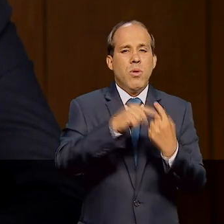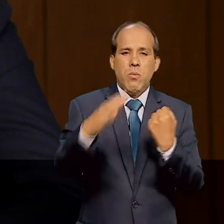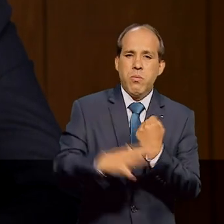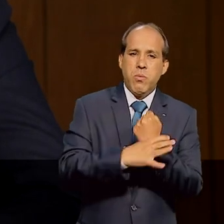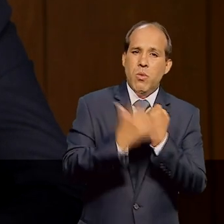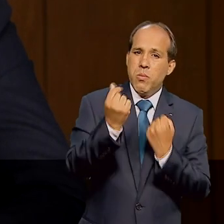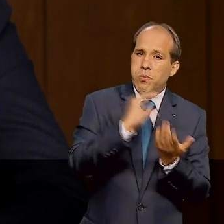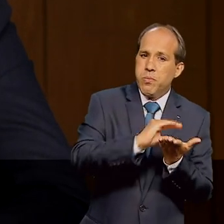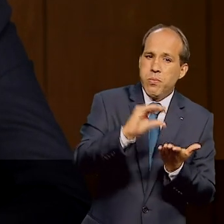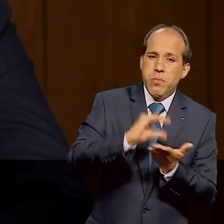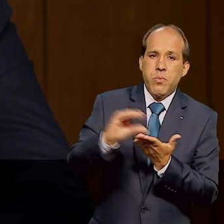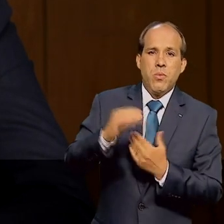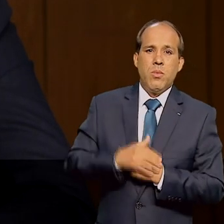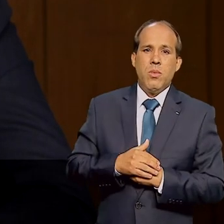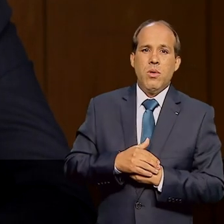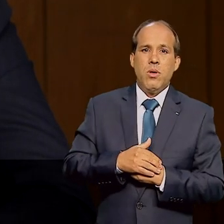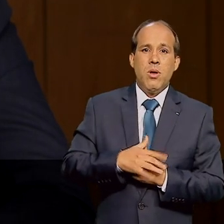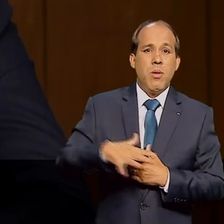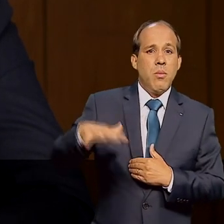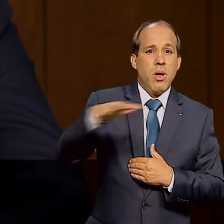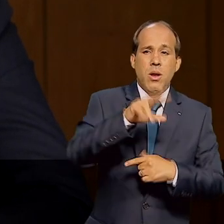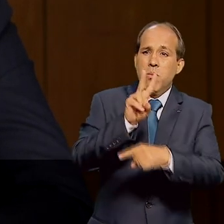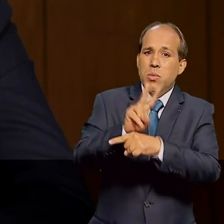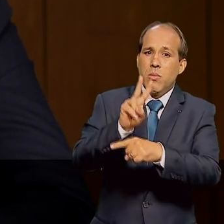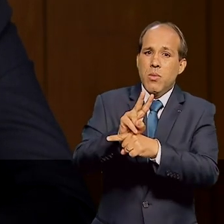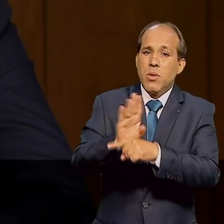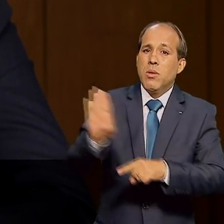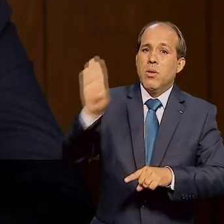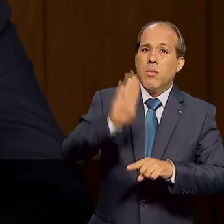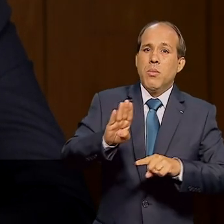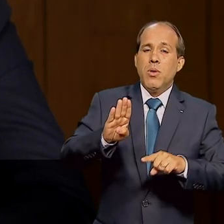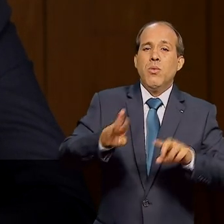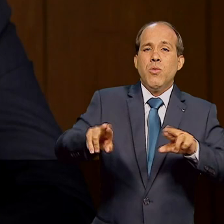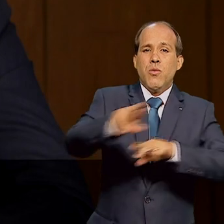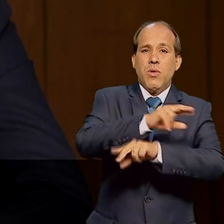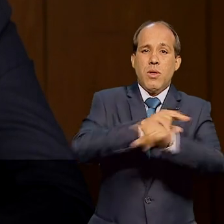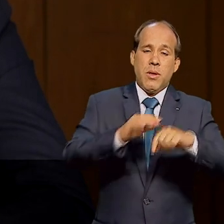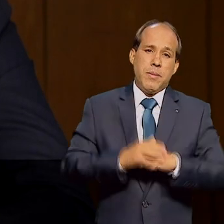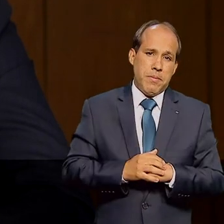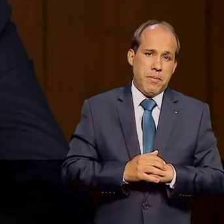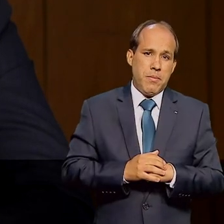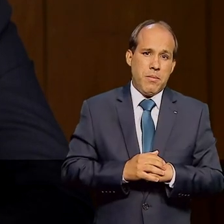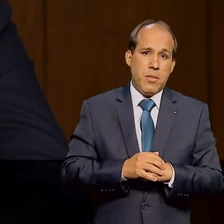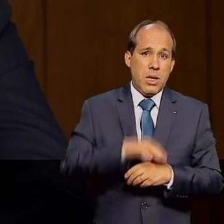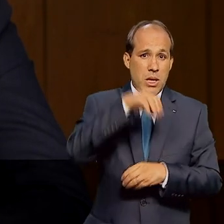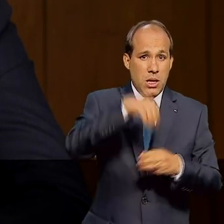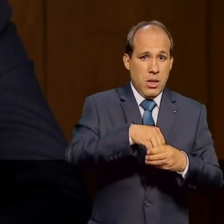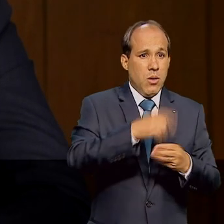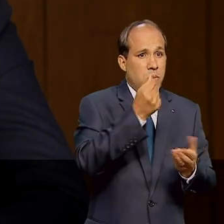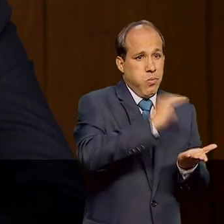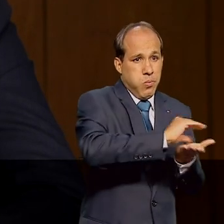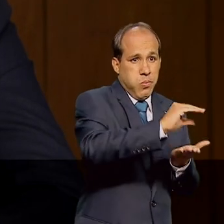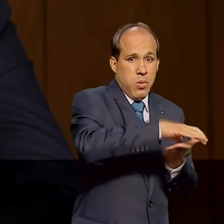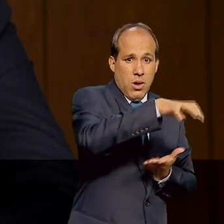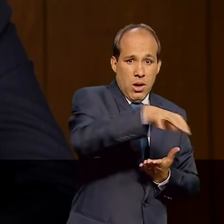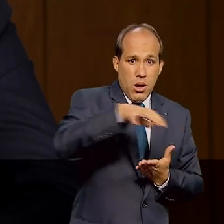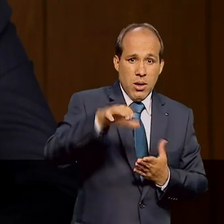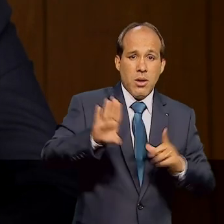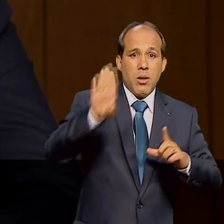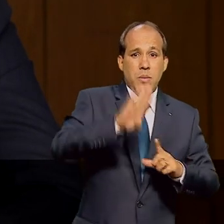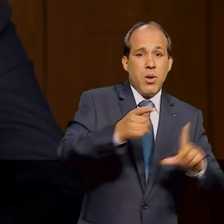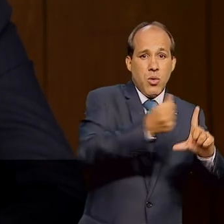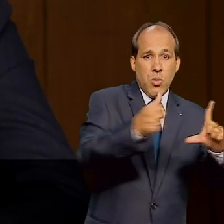sempre com o objetivo de assegurar recursos financeiros para a proteção a biodiversidade tanto por meio da repartição de benefícios